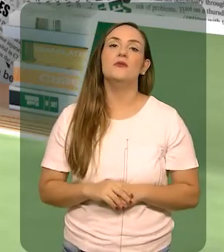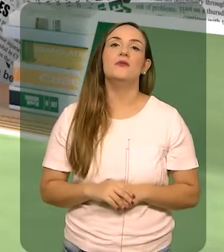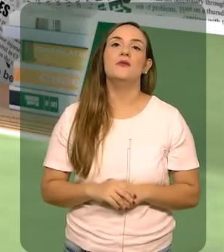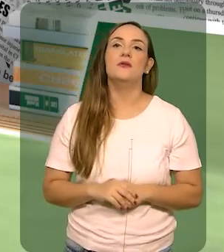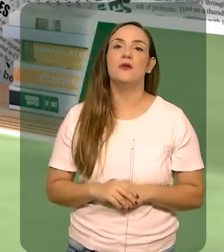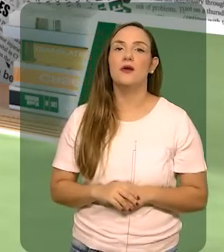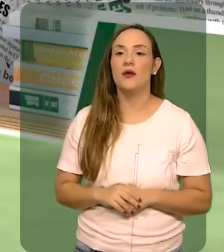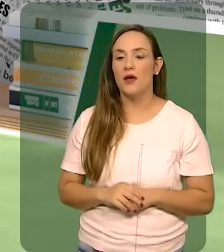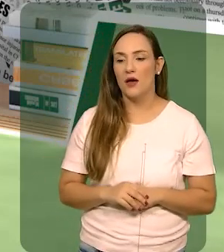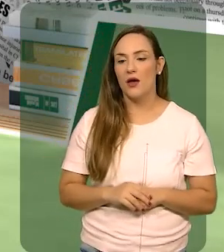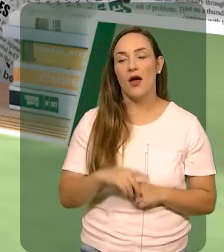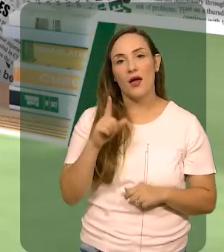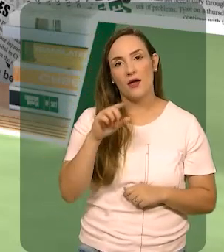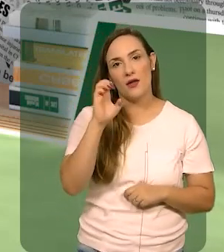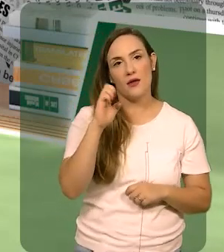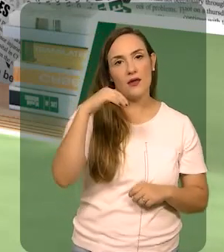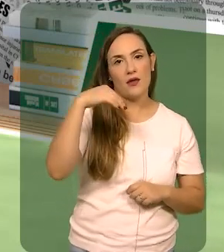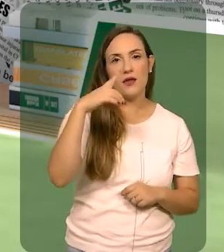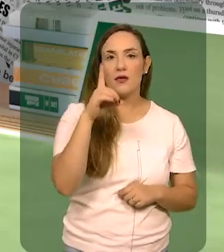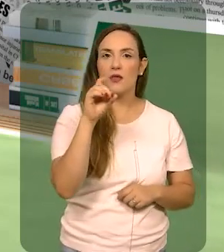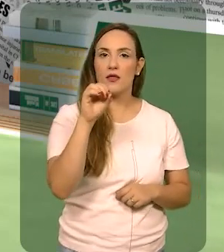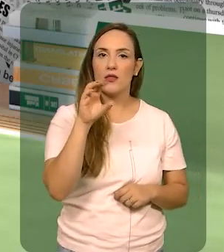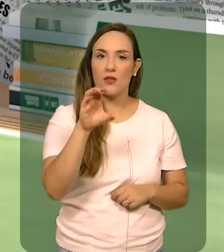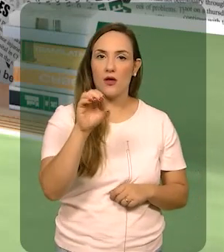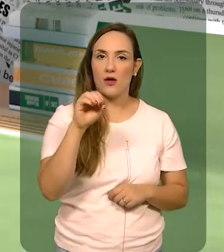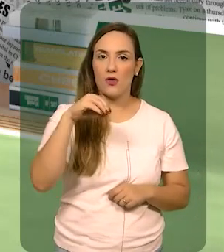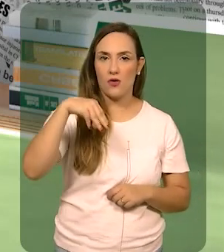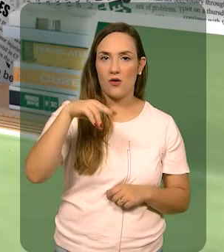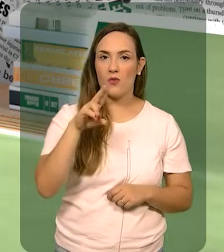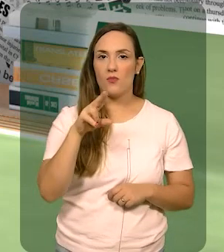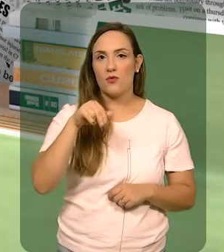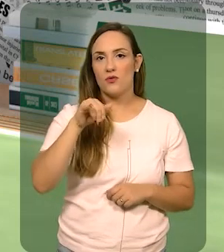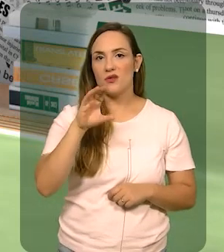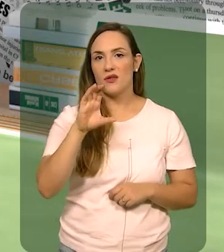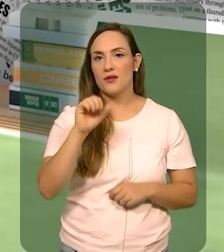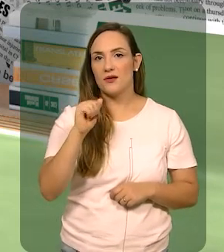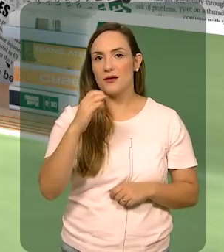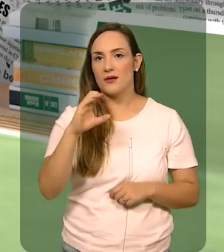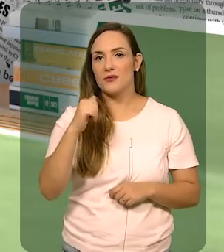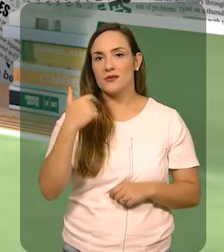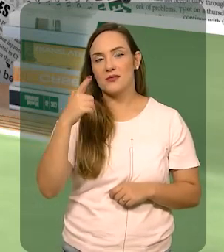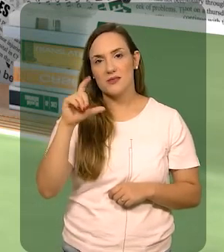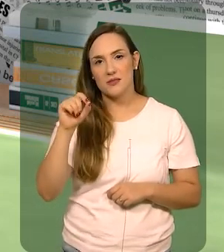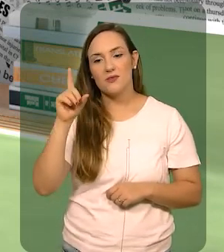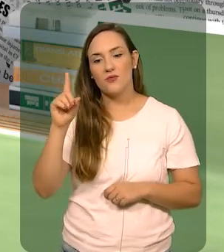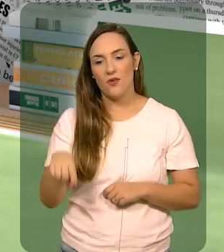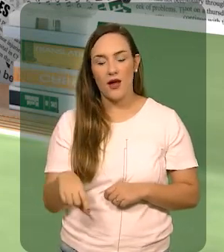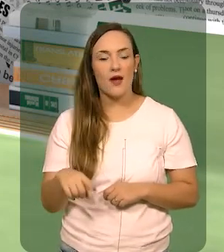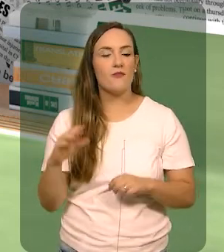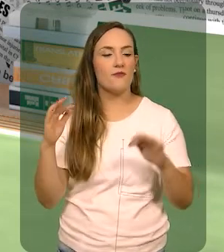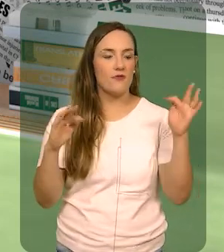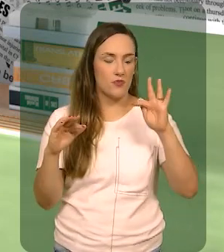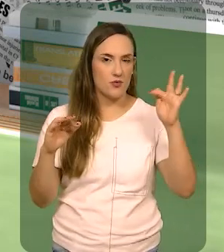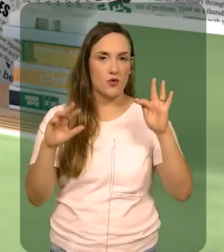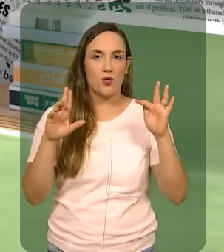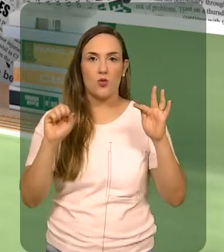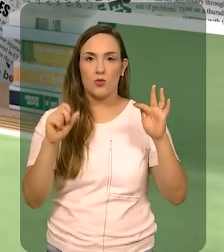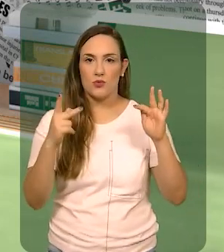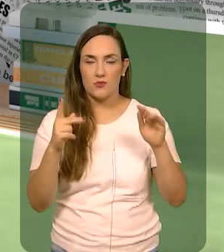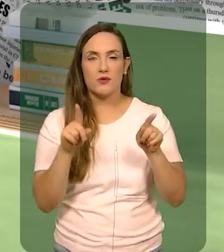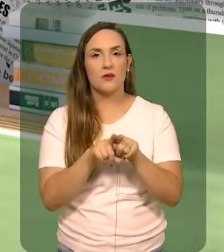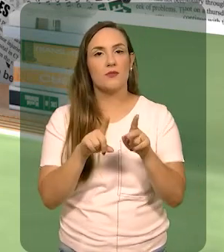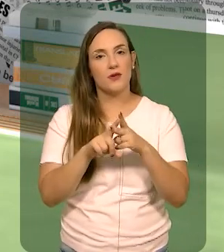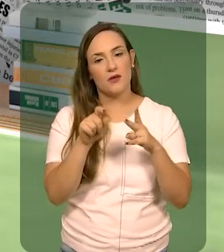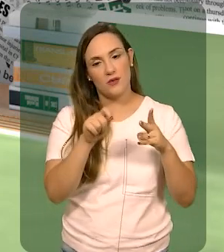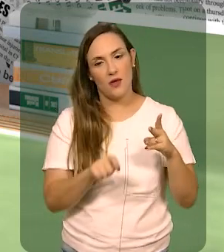prática da educomunicação, que é EAD, né, que tem uma parceria com a USP, né, e com a